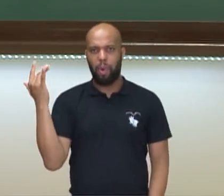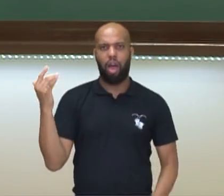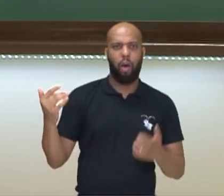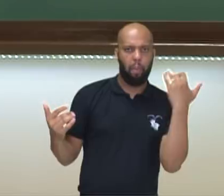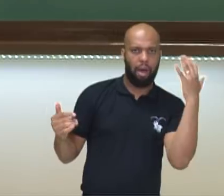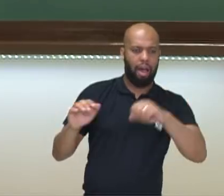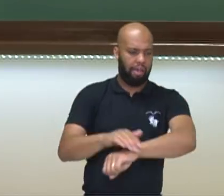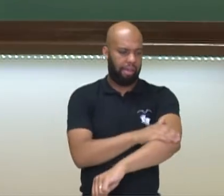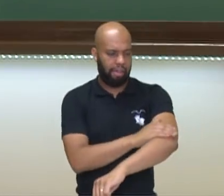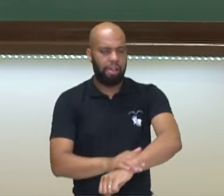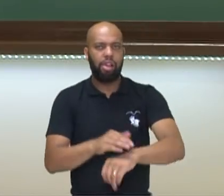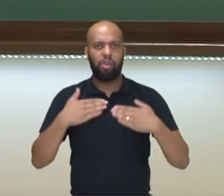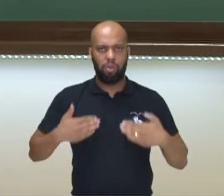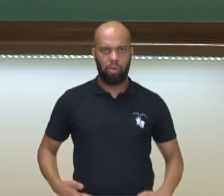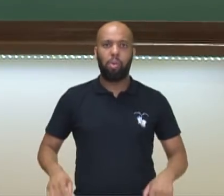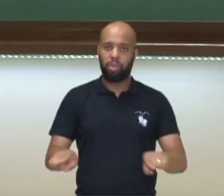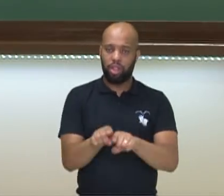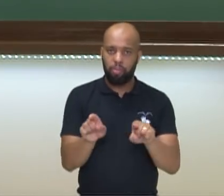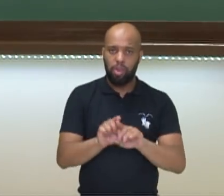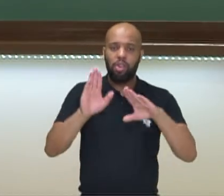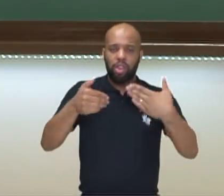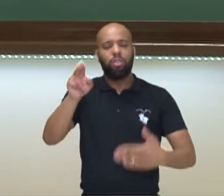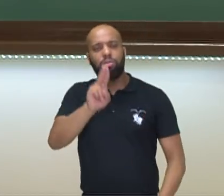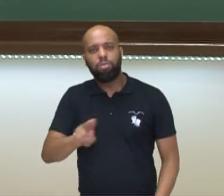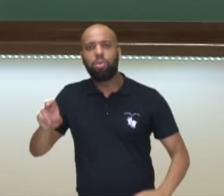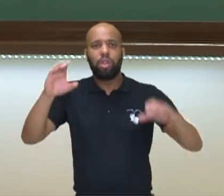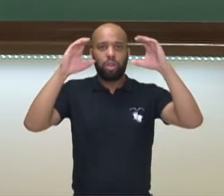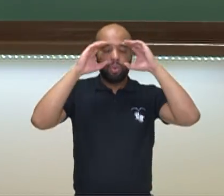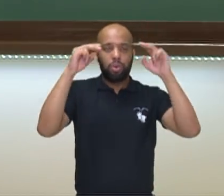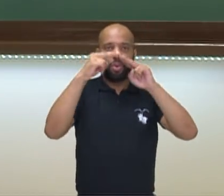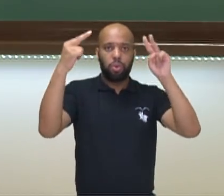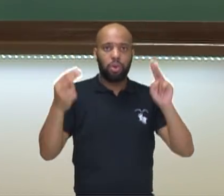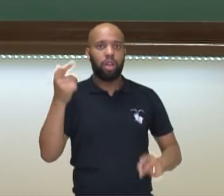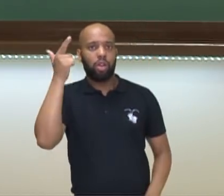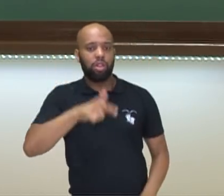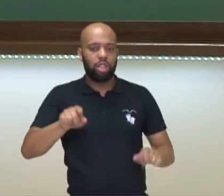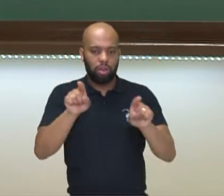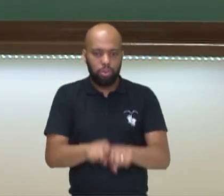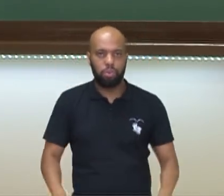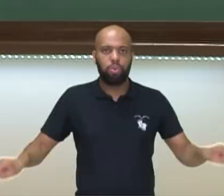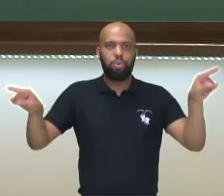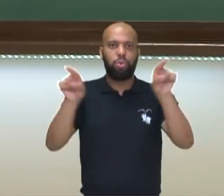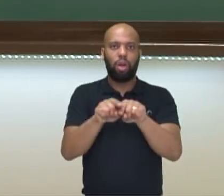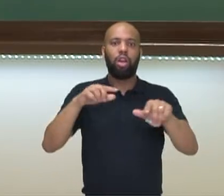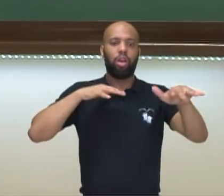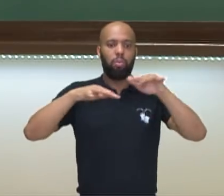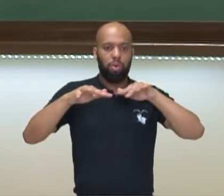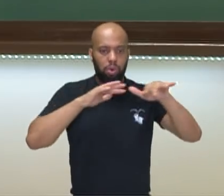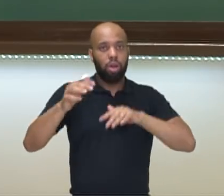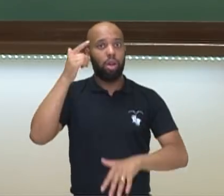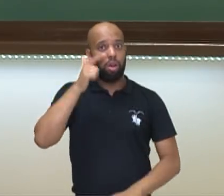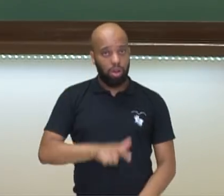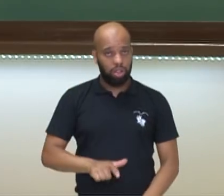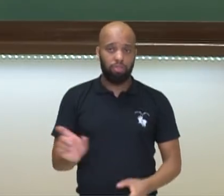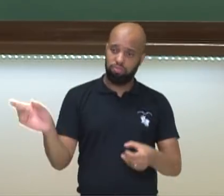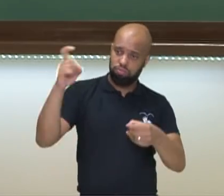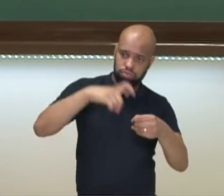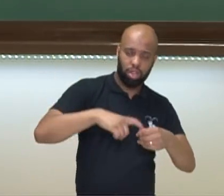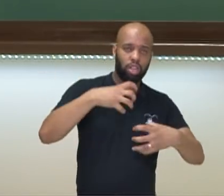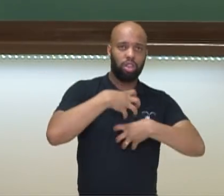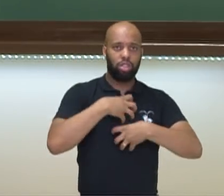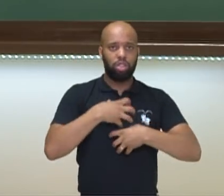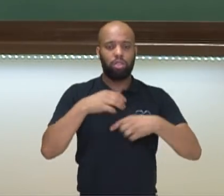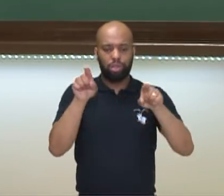corpo. Então, através da realidade virtual, eles acabam recuperando esses movimentos, acabam